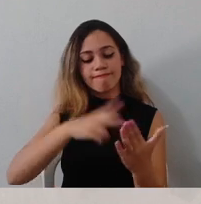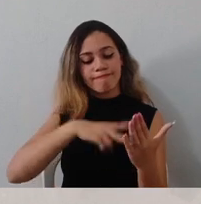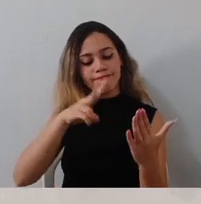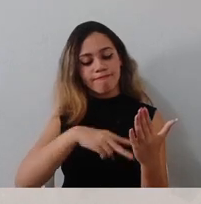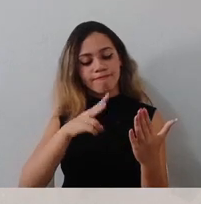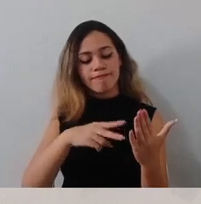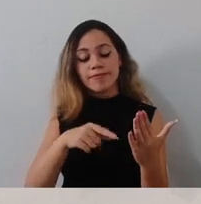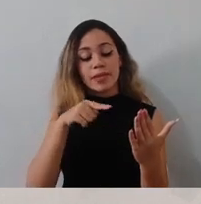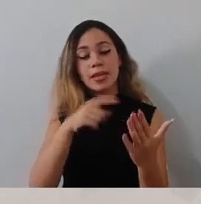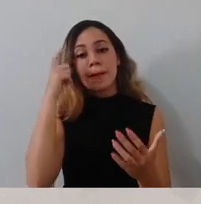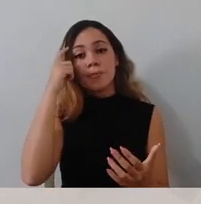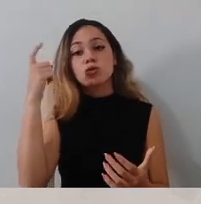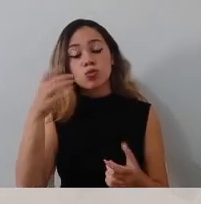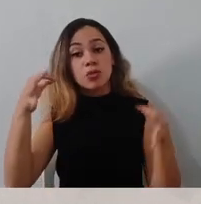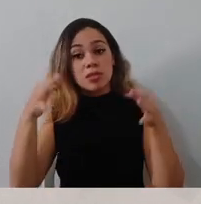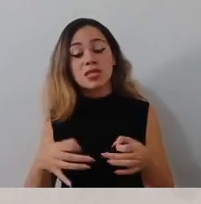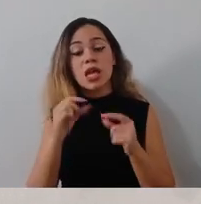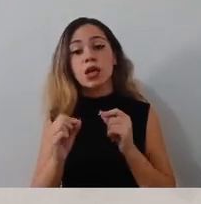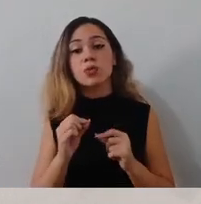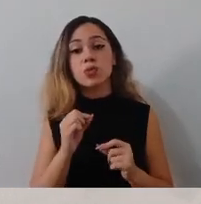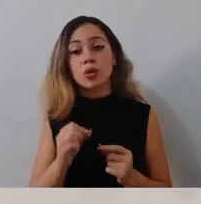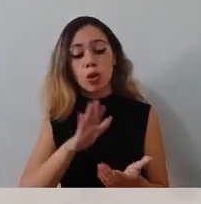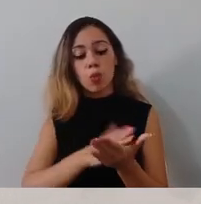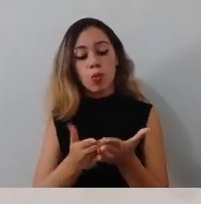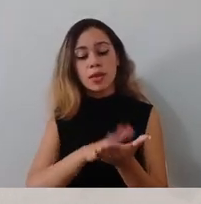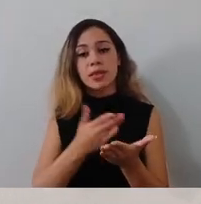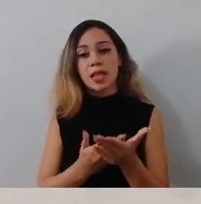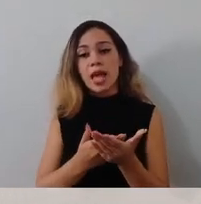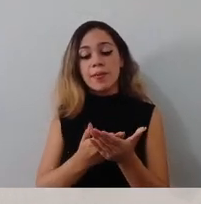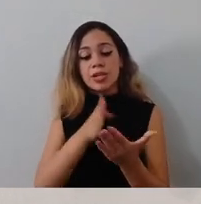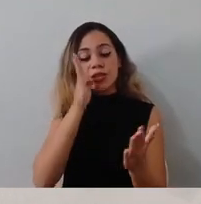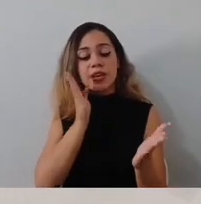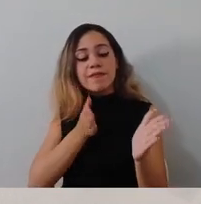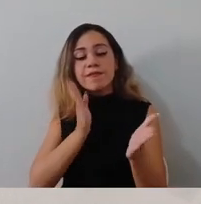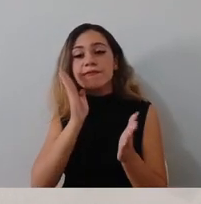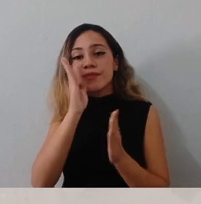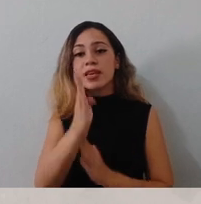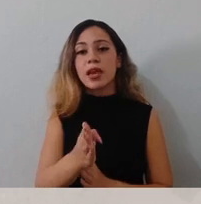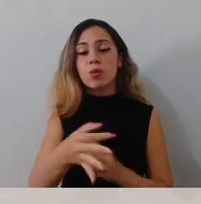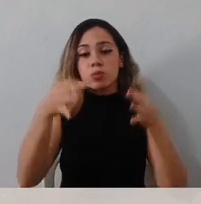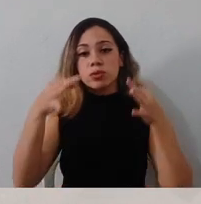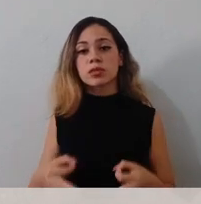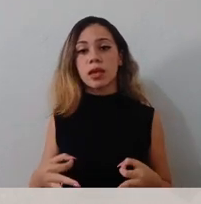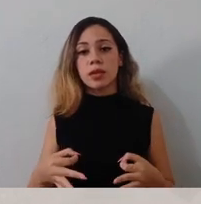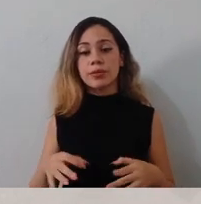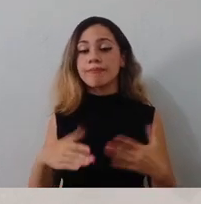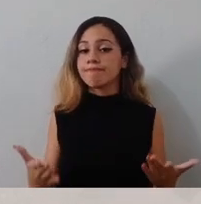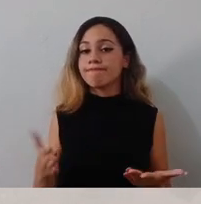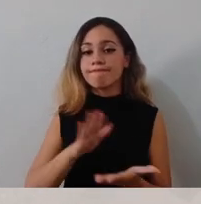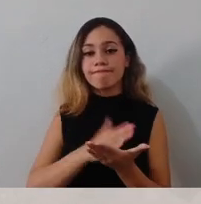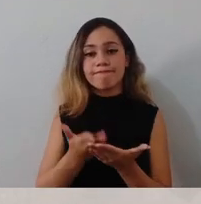aquele RO, ele pensou que realmente o intérprete foi fiel ao que ele estava dizendo, que ela